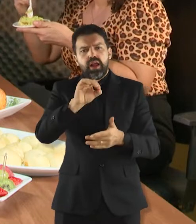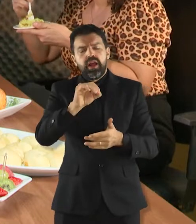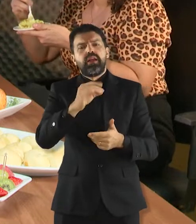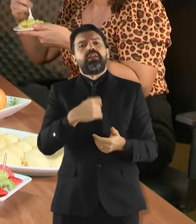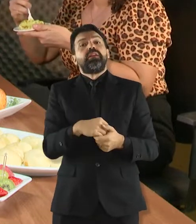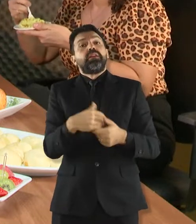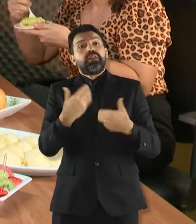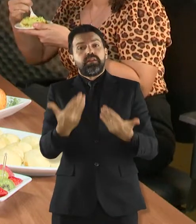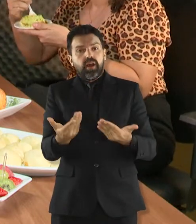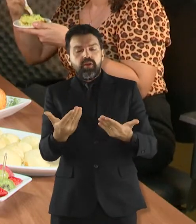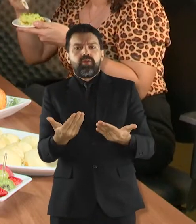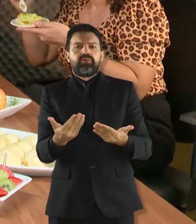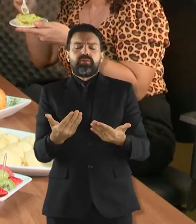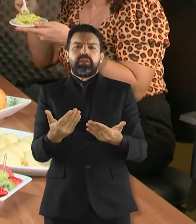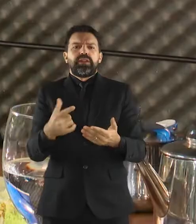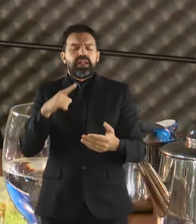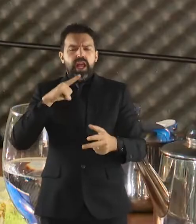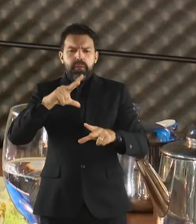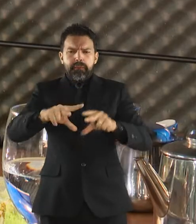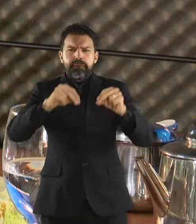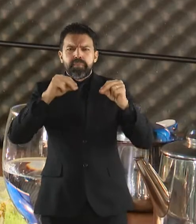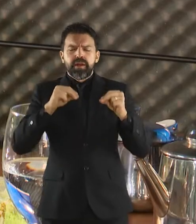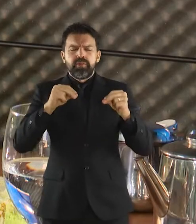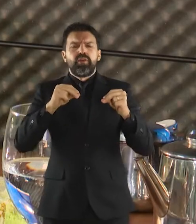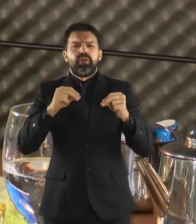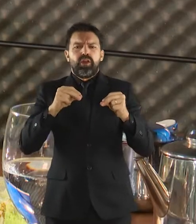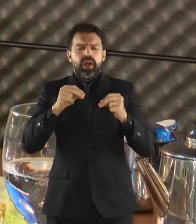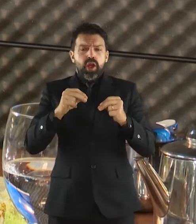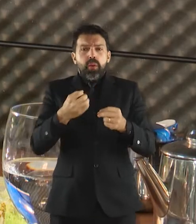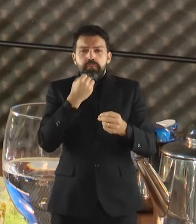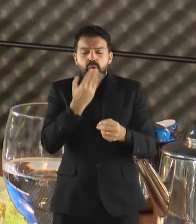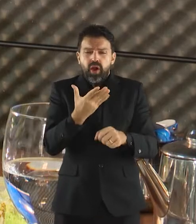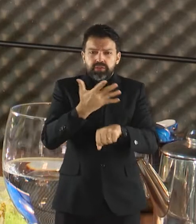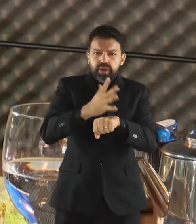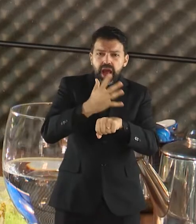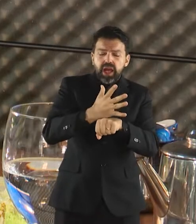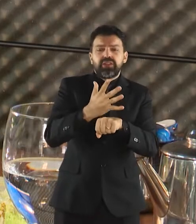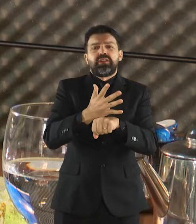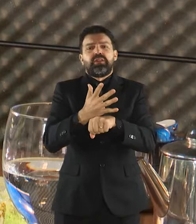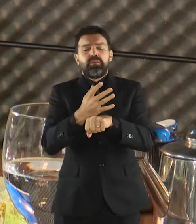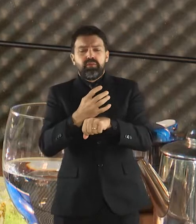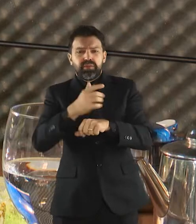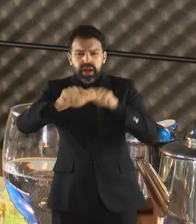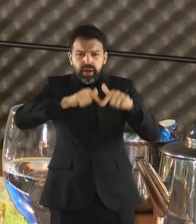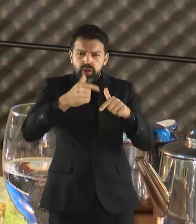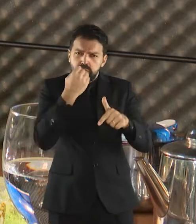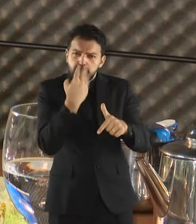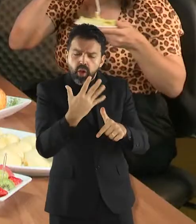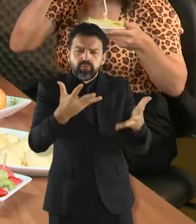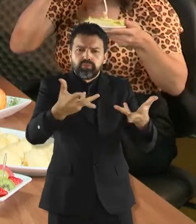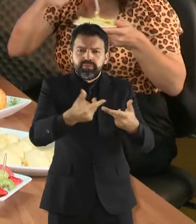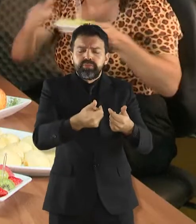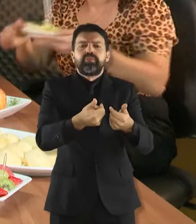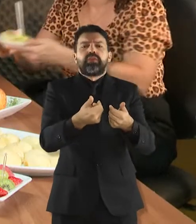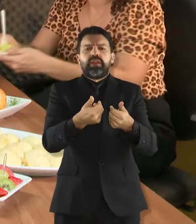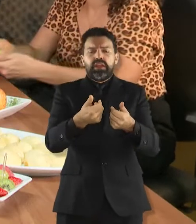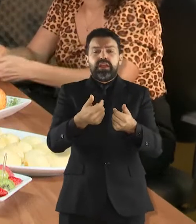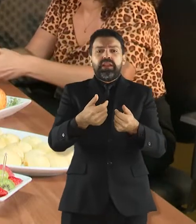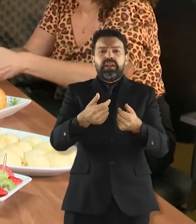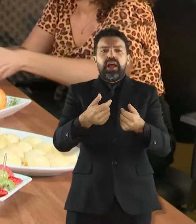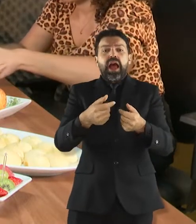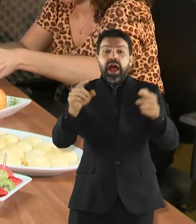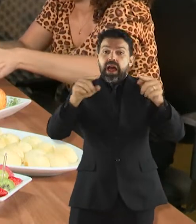Colecionamos um prêmio de boas práticas no combate à violência doméstica. Serviços que duram aí pelo